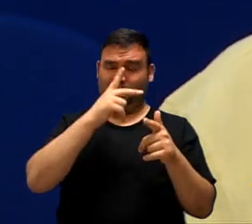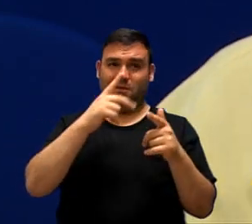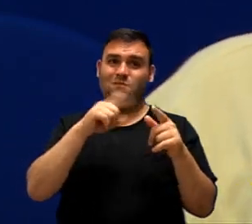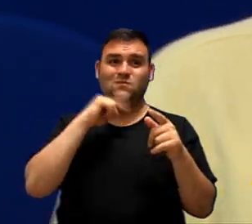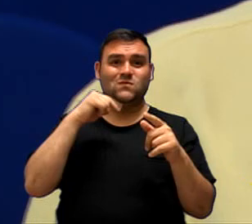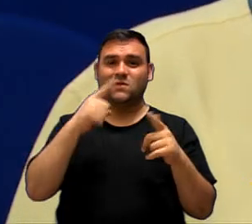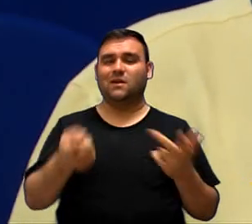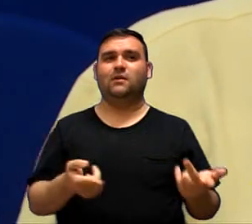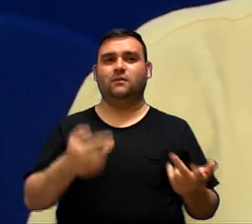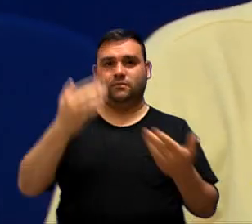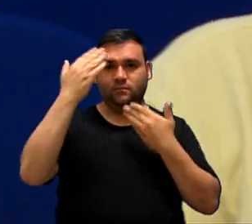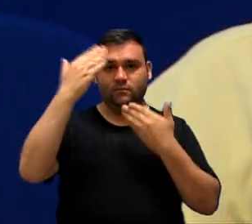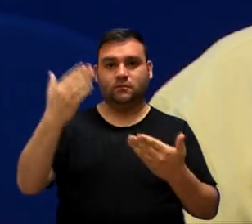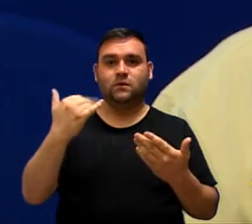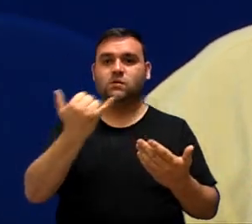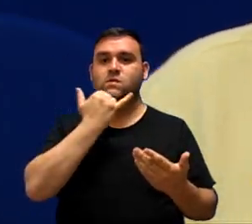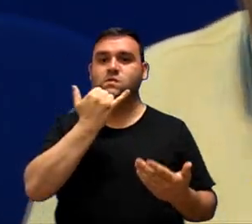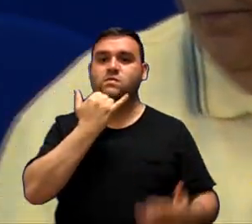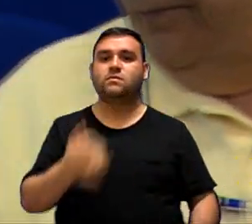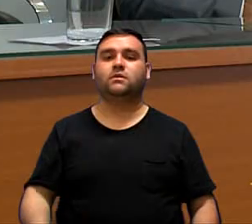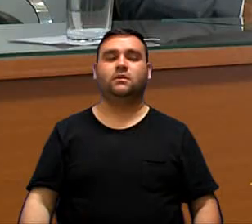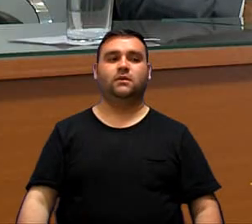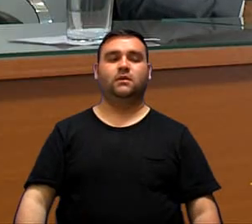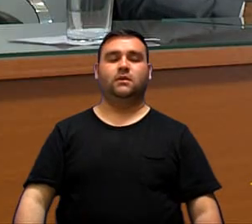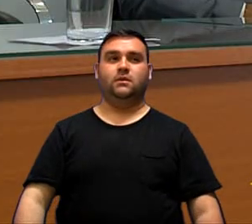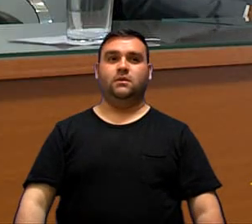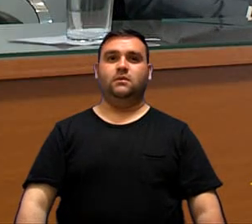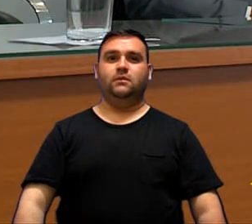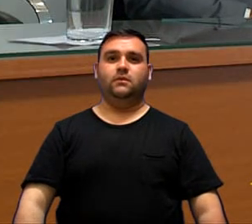chance. Muito obrigado, desculpem.